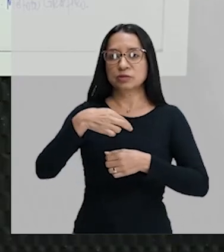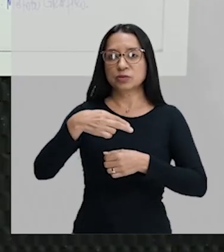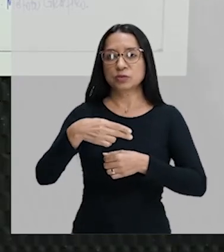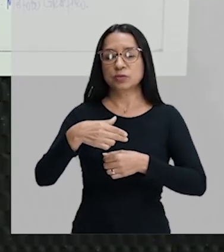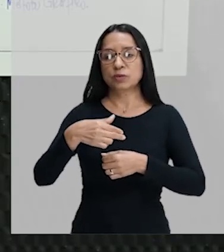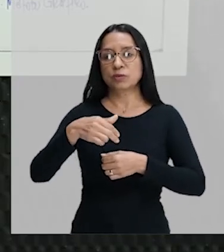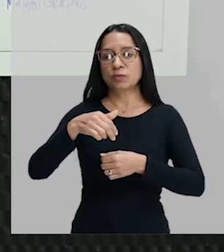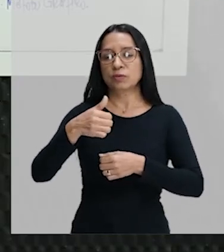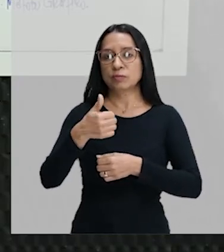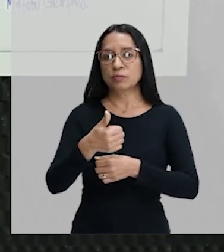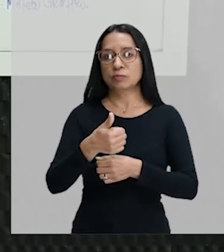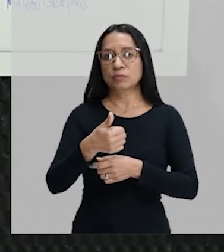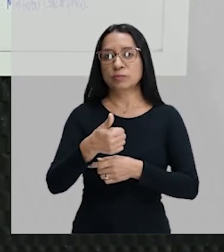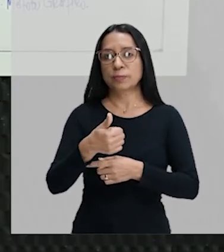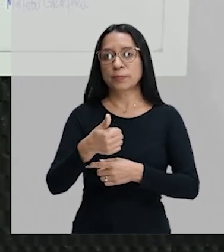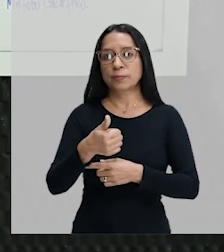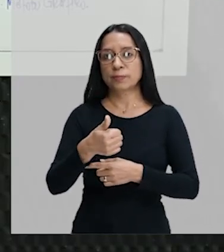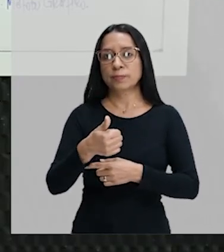igual a 1